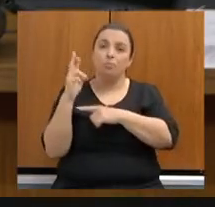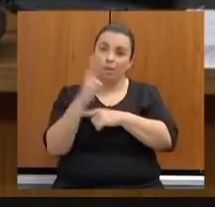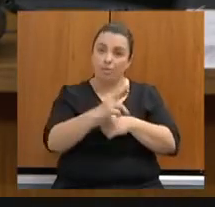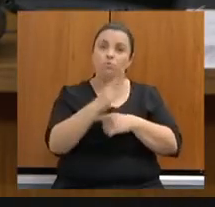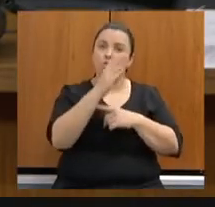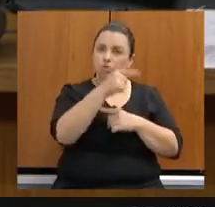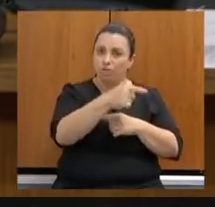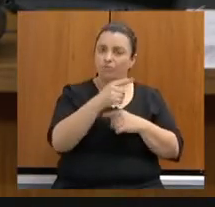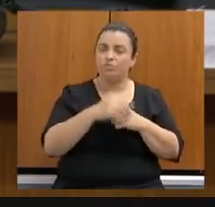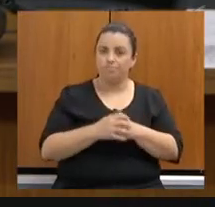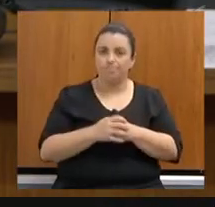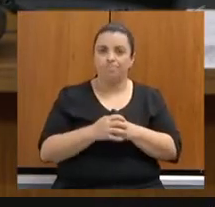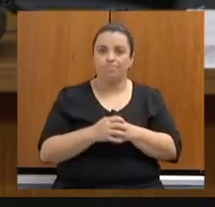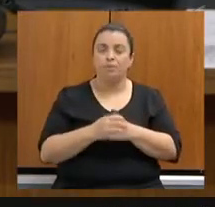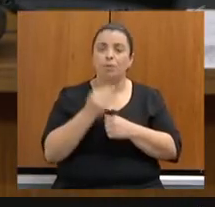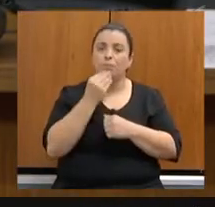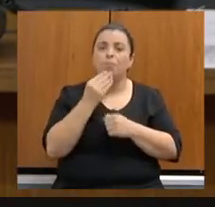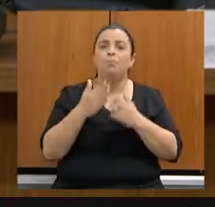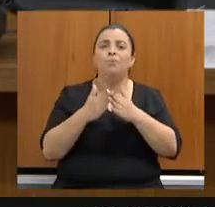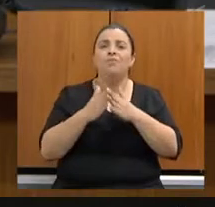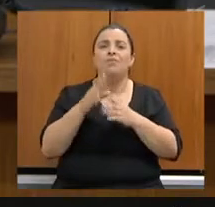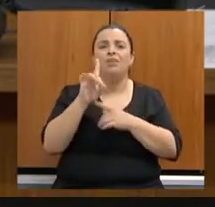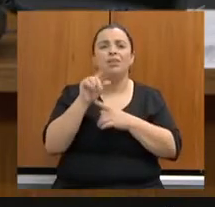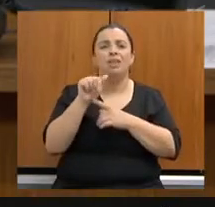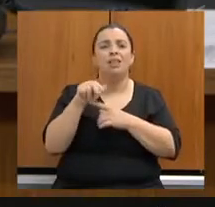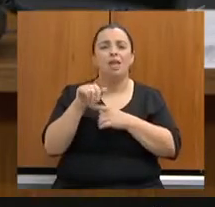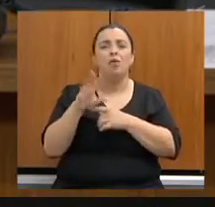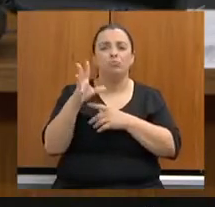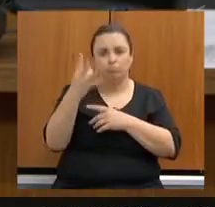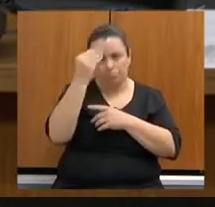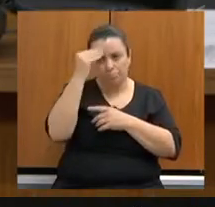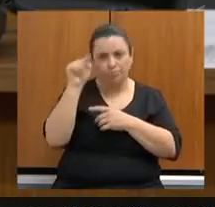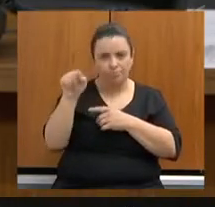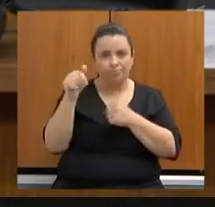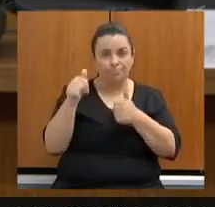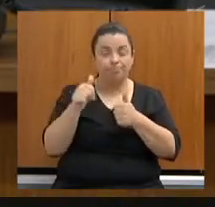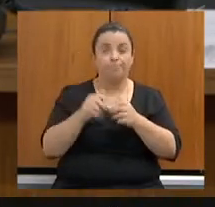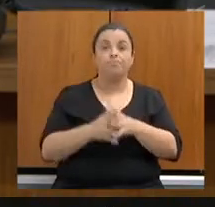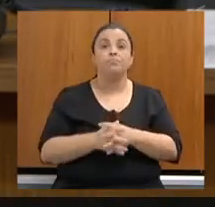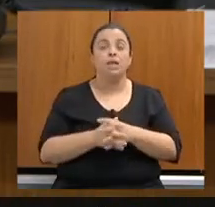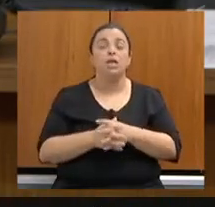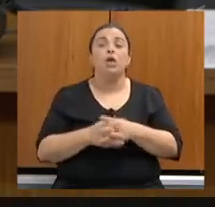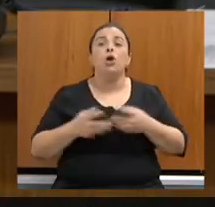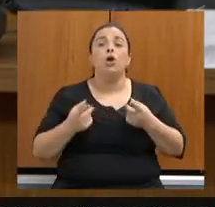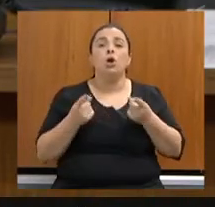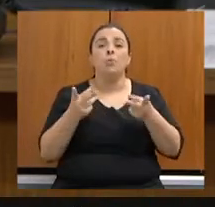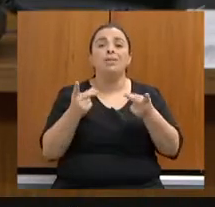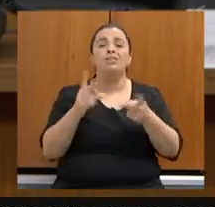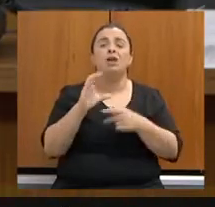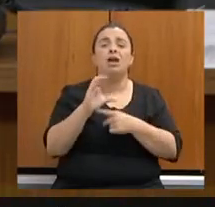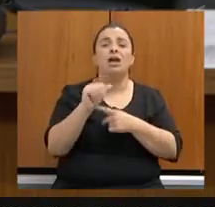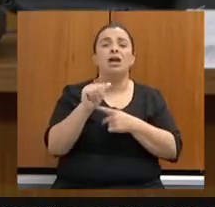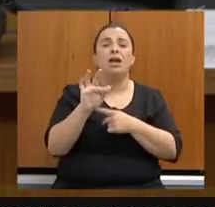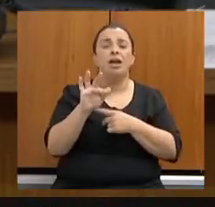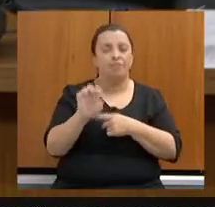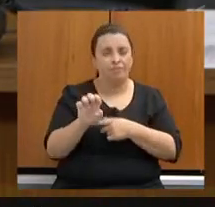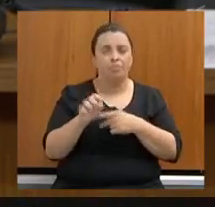Daniel anota essa consideração comercialização de café o antigamente